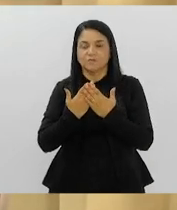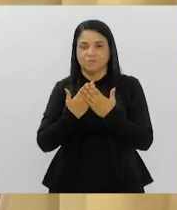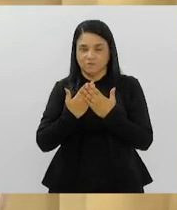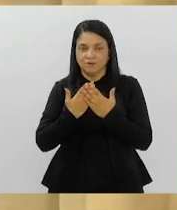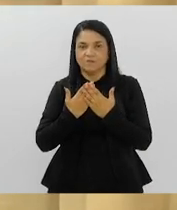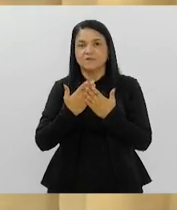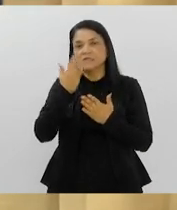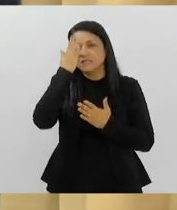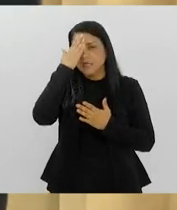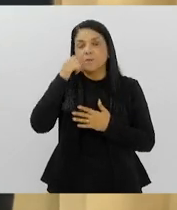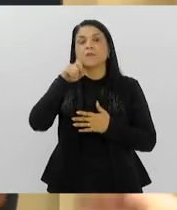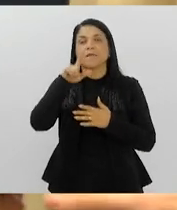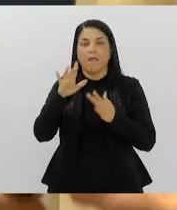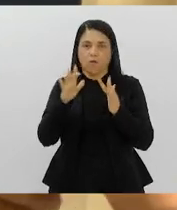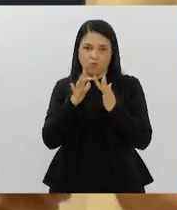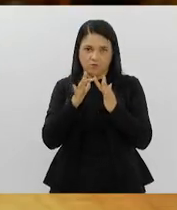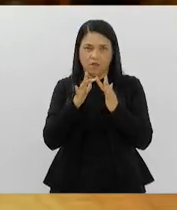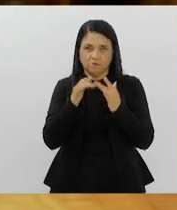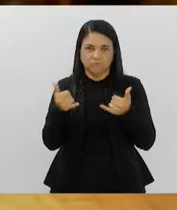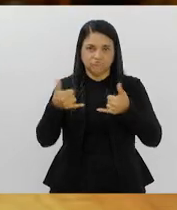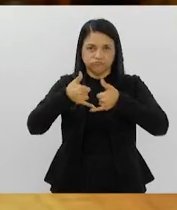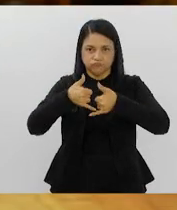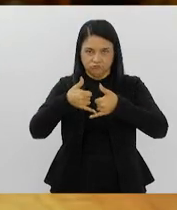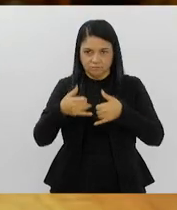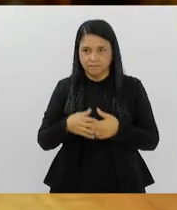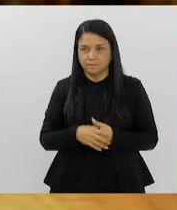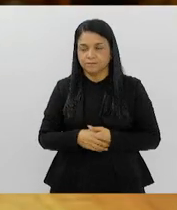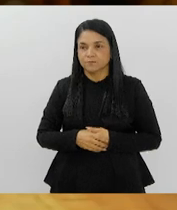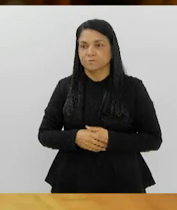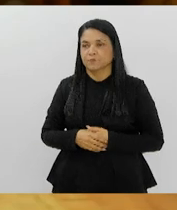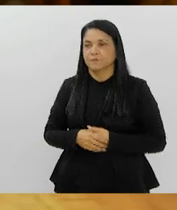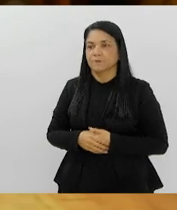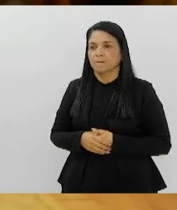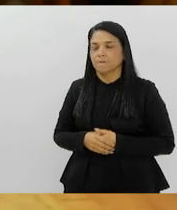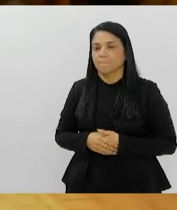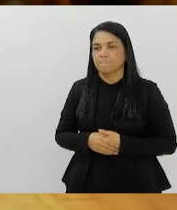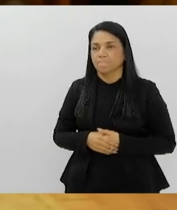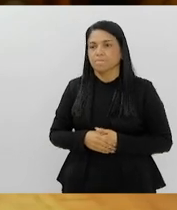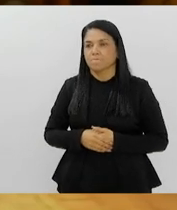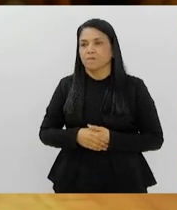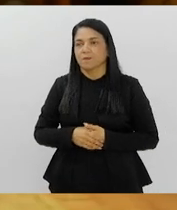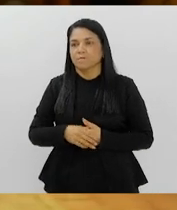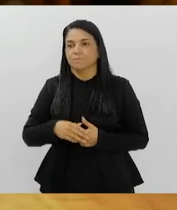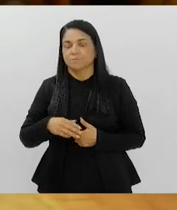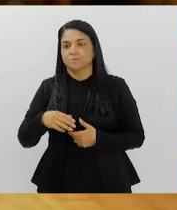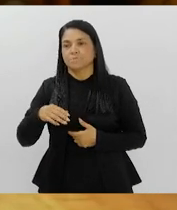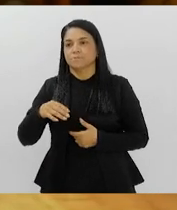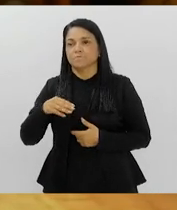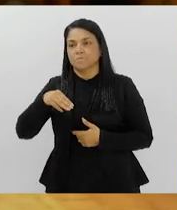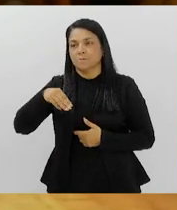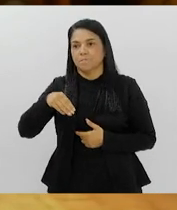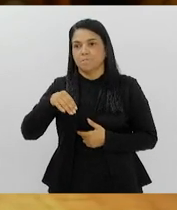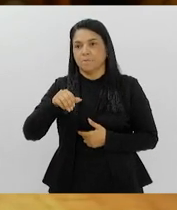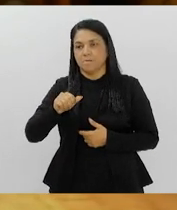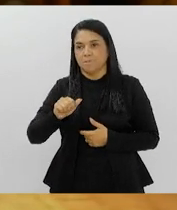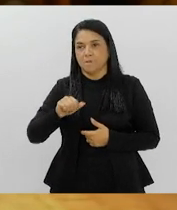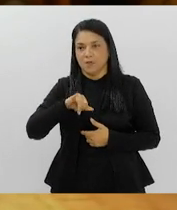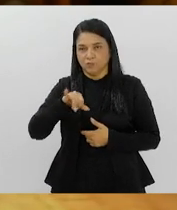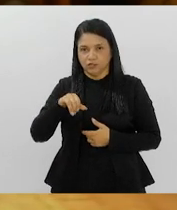E o major, a pergunta foi sobre a Polícia Militar, especificamente. Leandro.